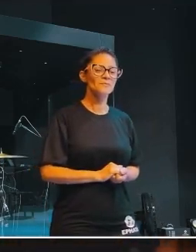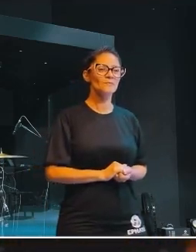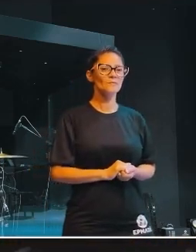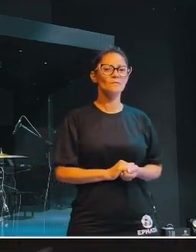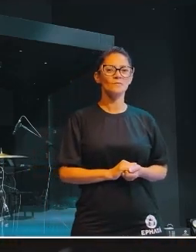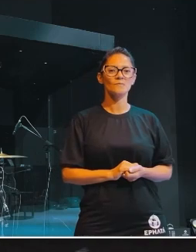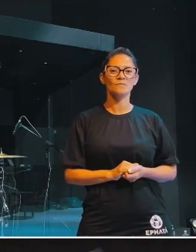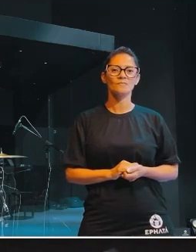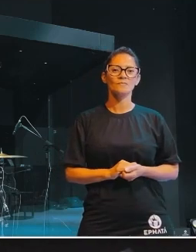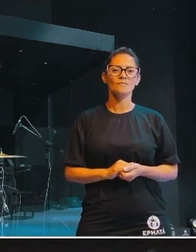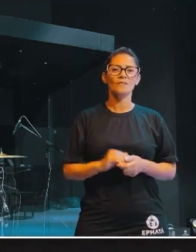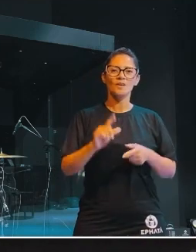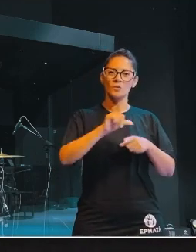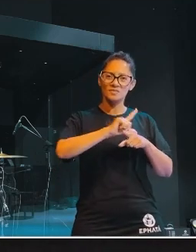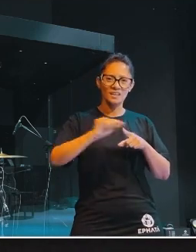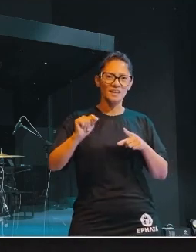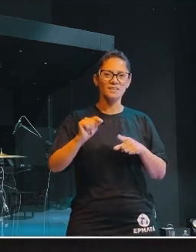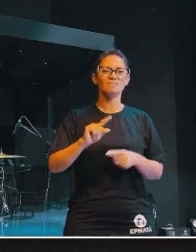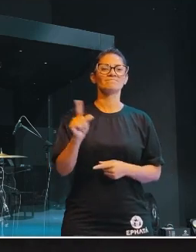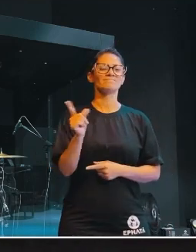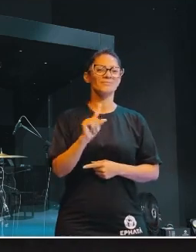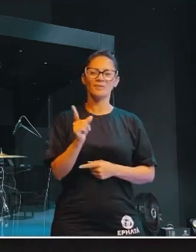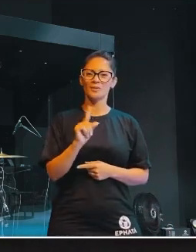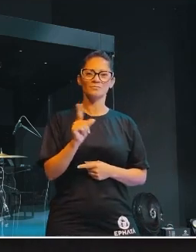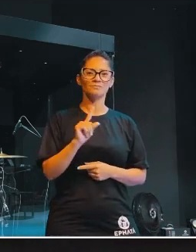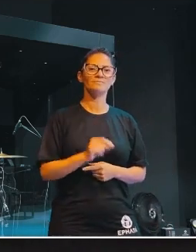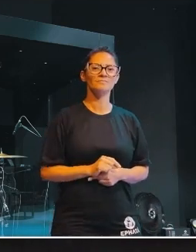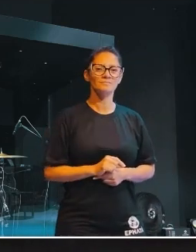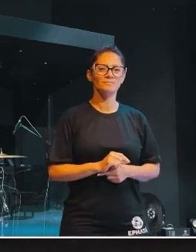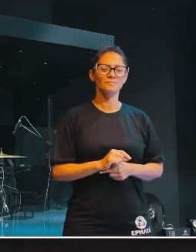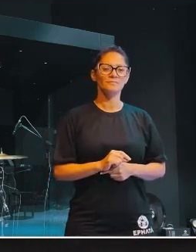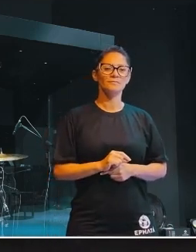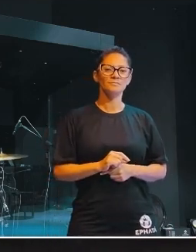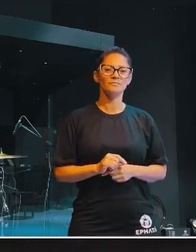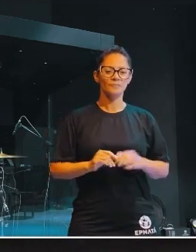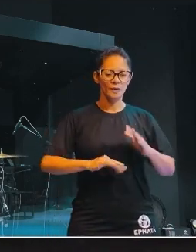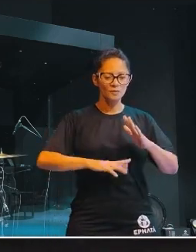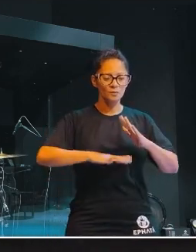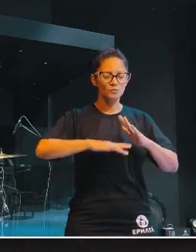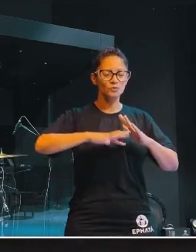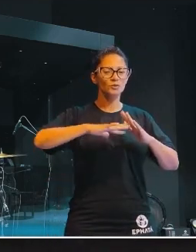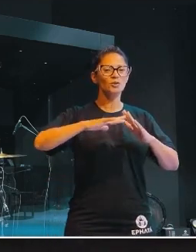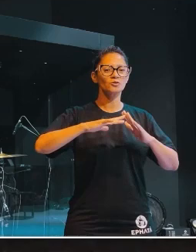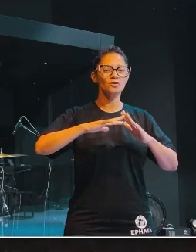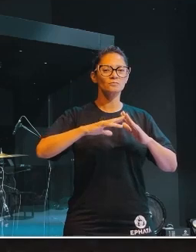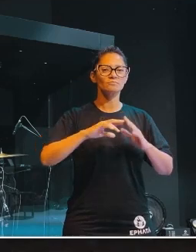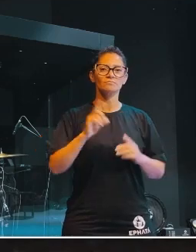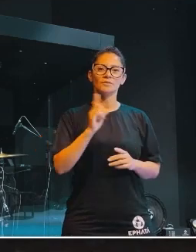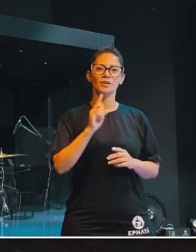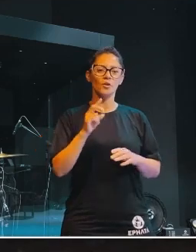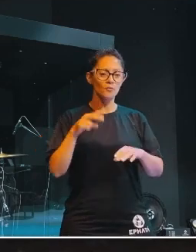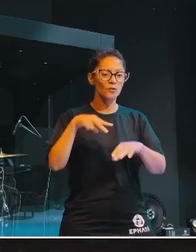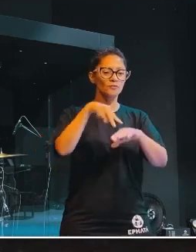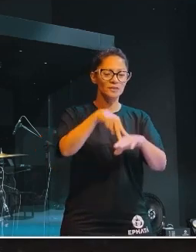eu não vou sair daqui. Mas a enchente chegou: não, mas eu vou ficar para reconstruir.